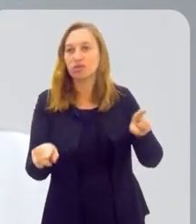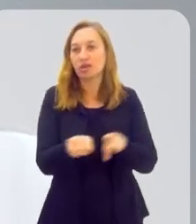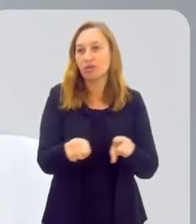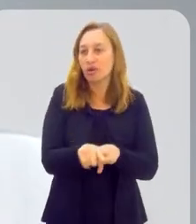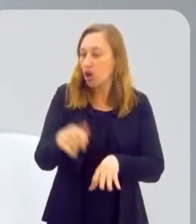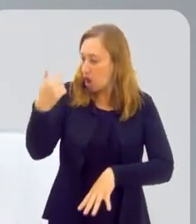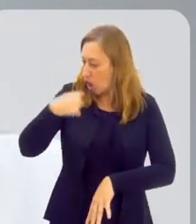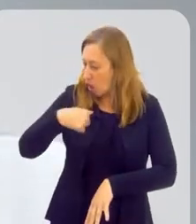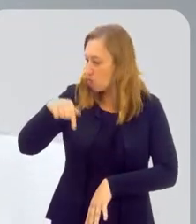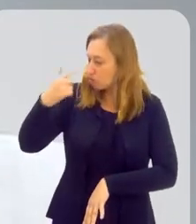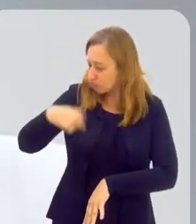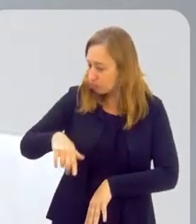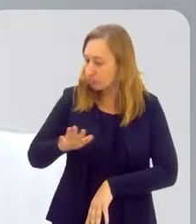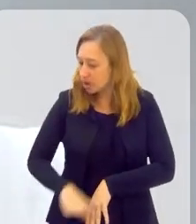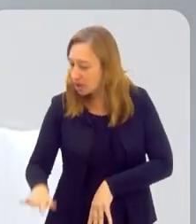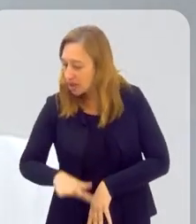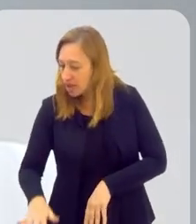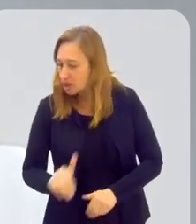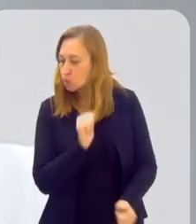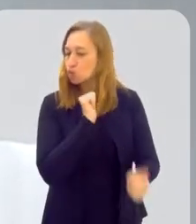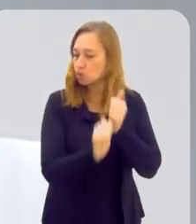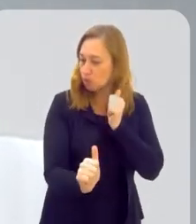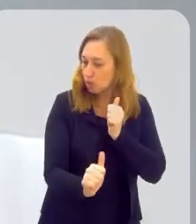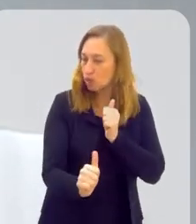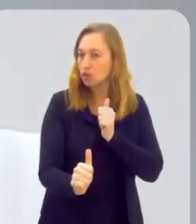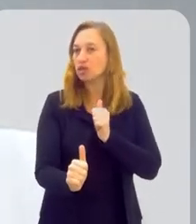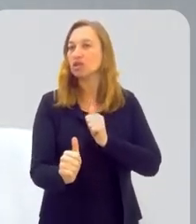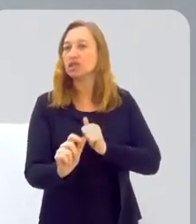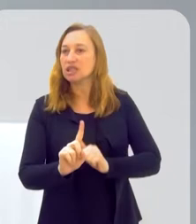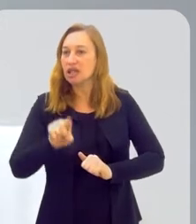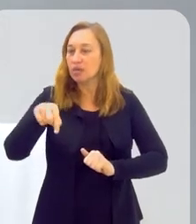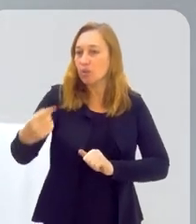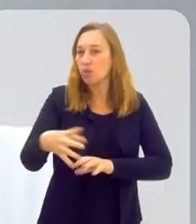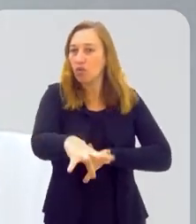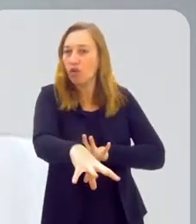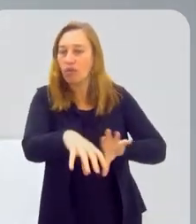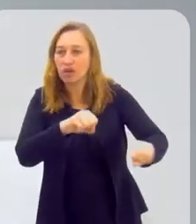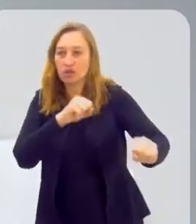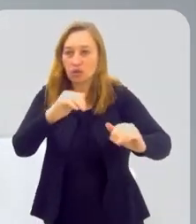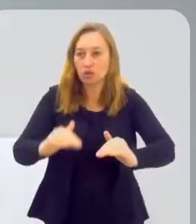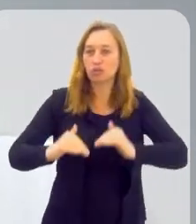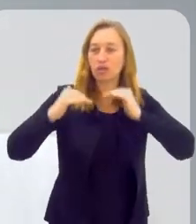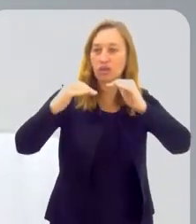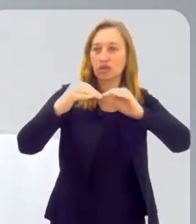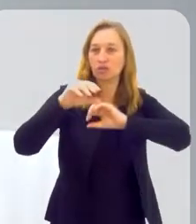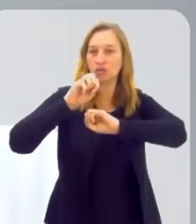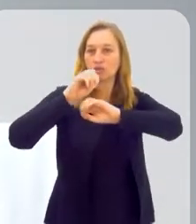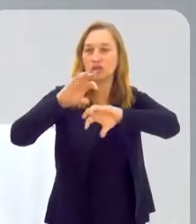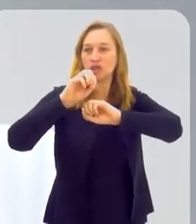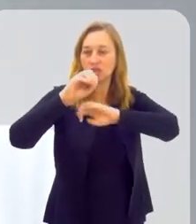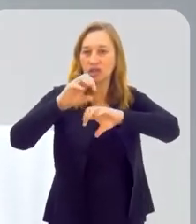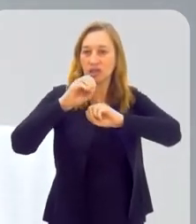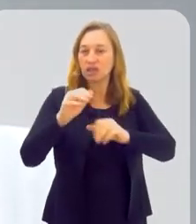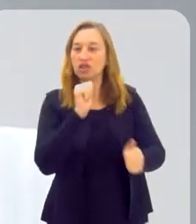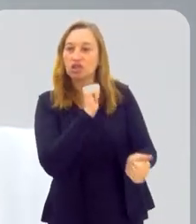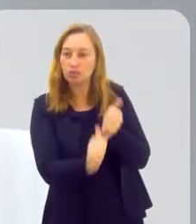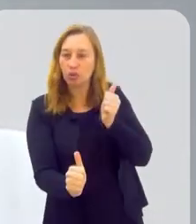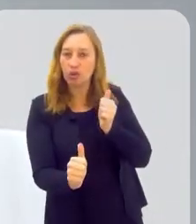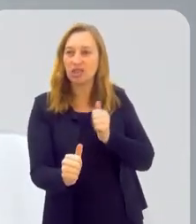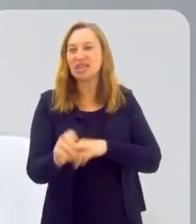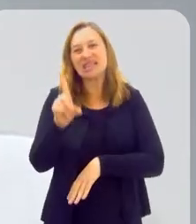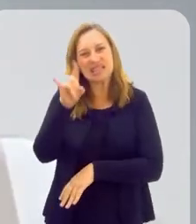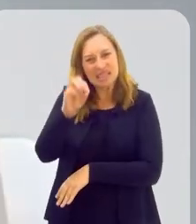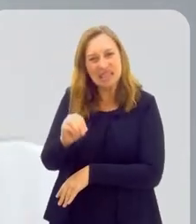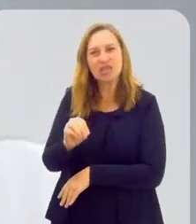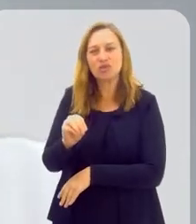também. Portanto, eu também fui uma criança praticante de desporto, depois fiz a minha formação superior em desporto e